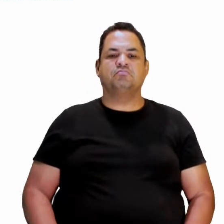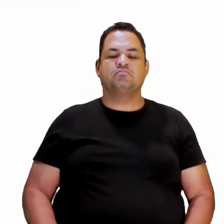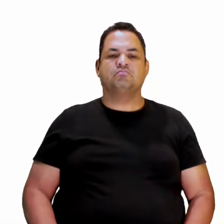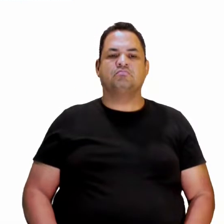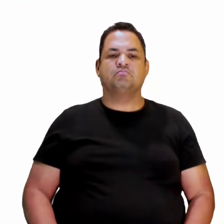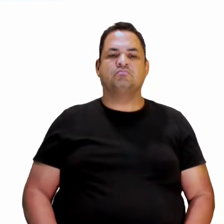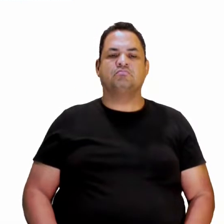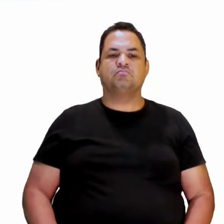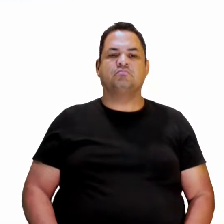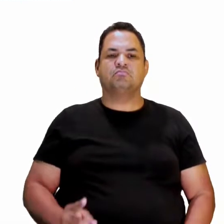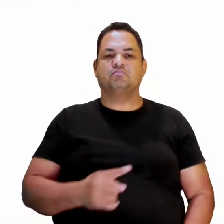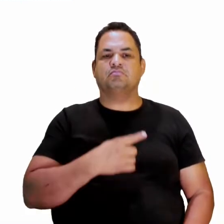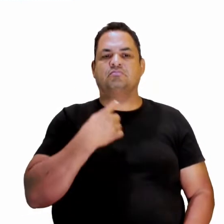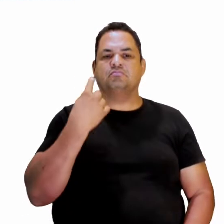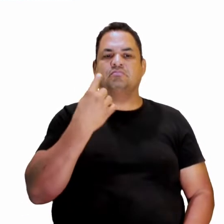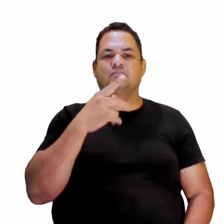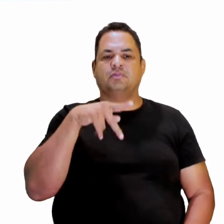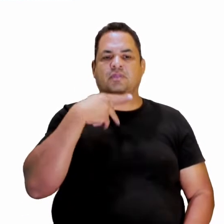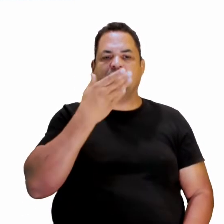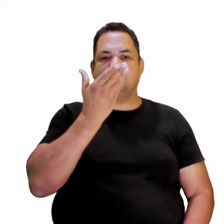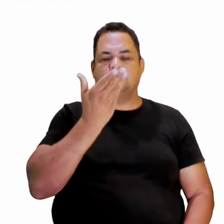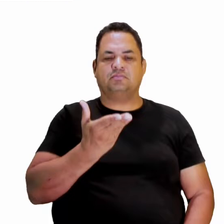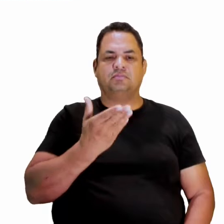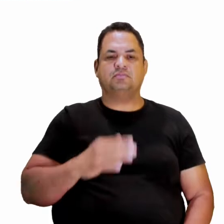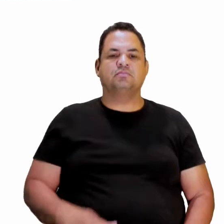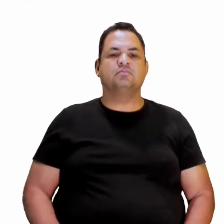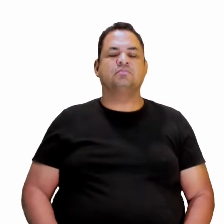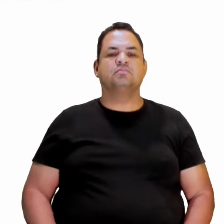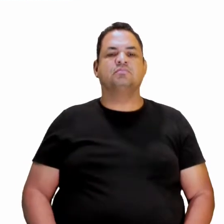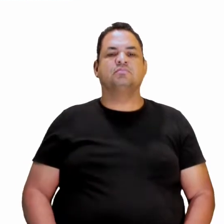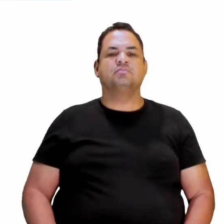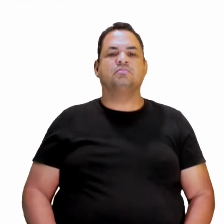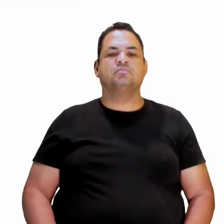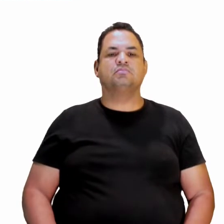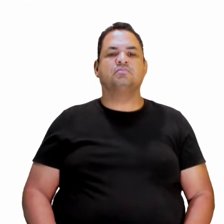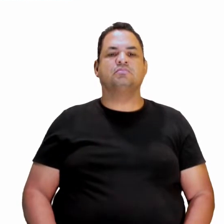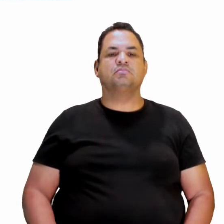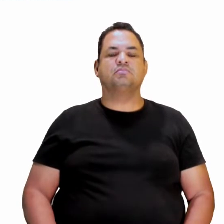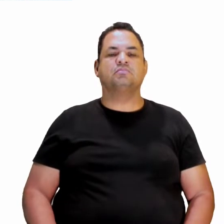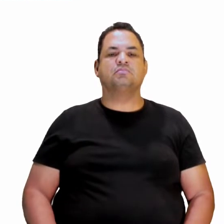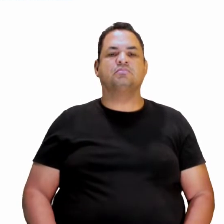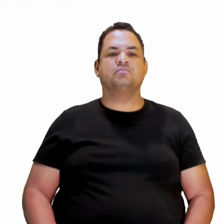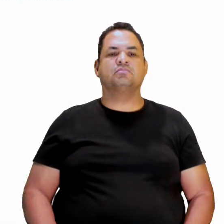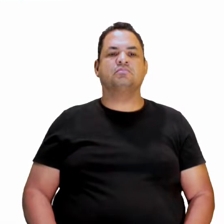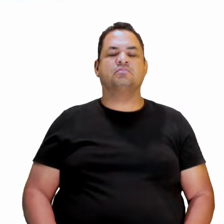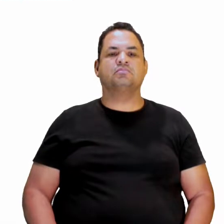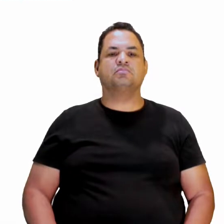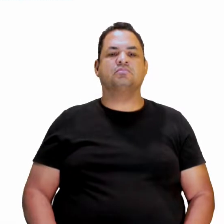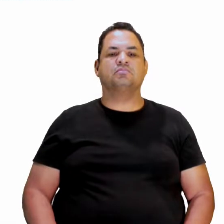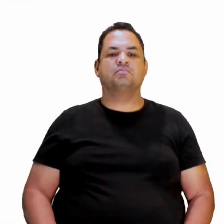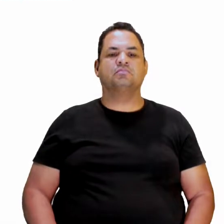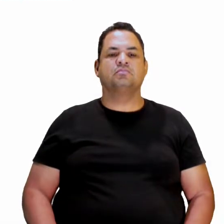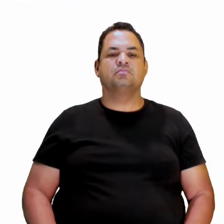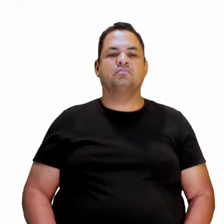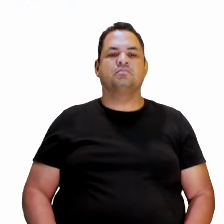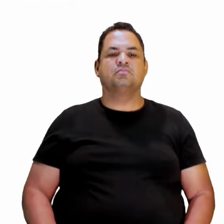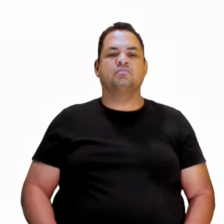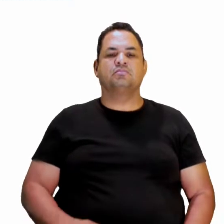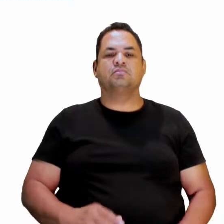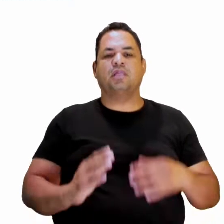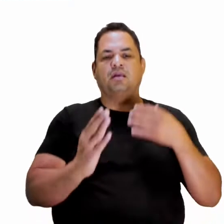Deforestation, que a gente acabou de falar lá nos primeiros slides. Deforestation, que é o quê? A questão